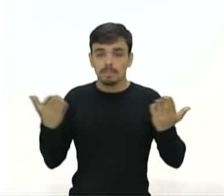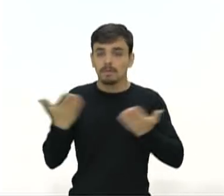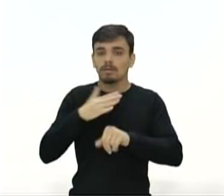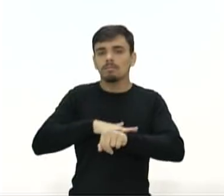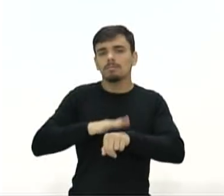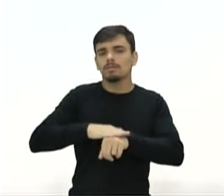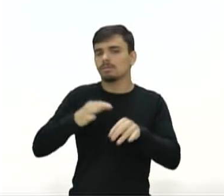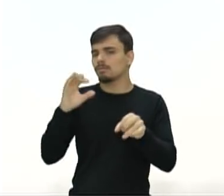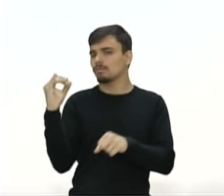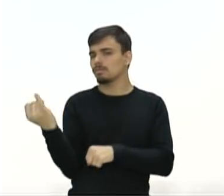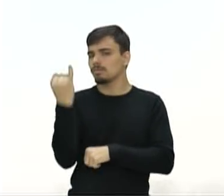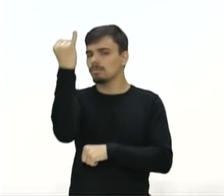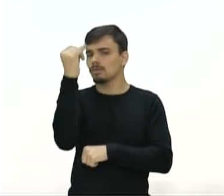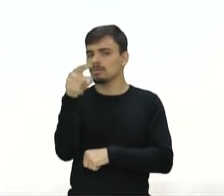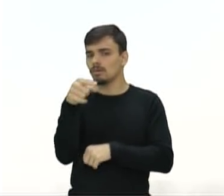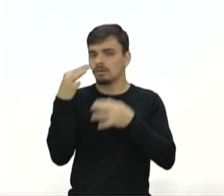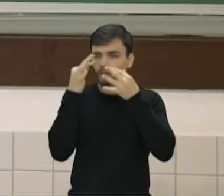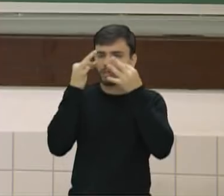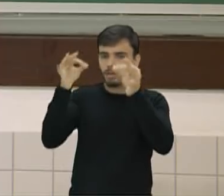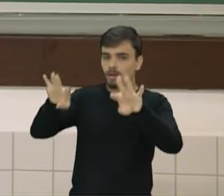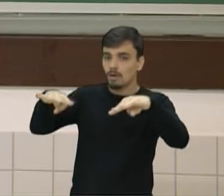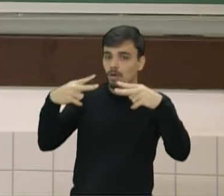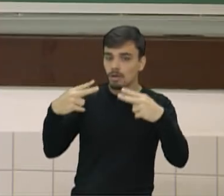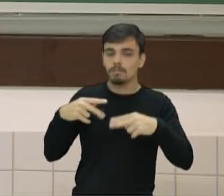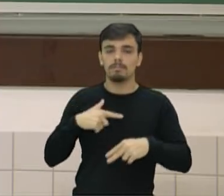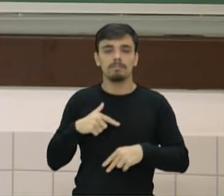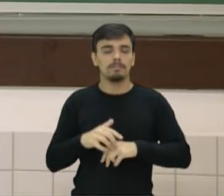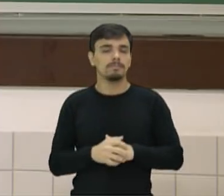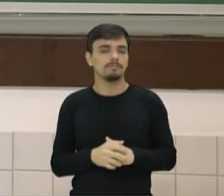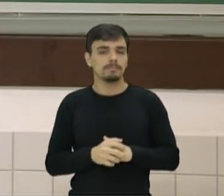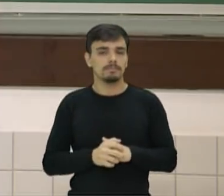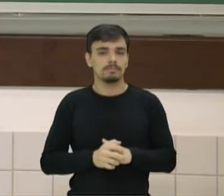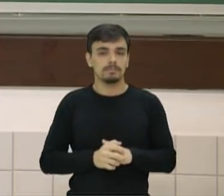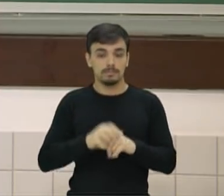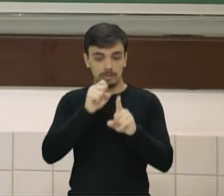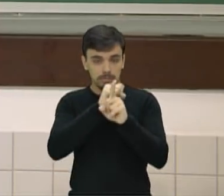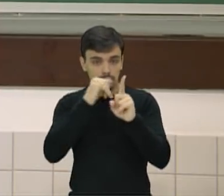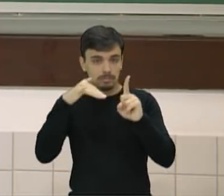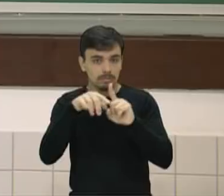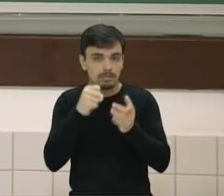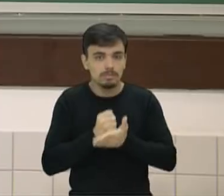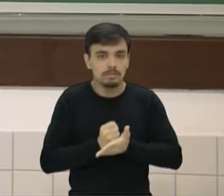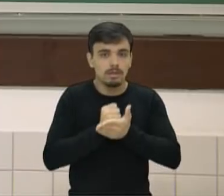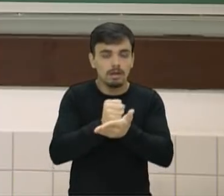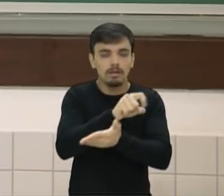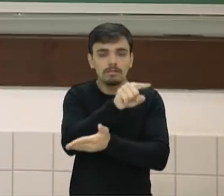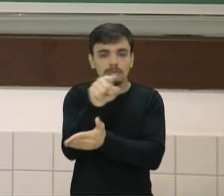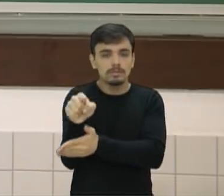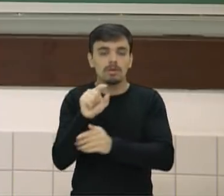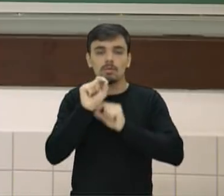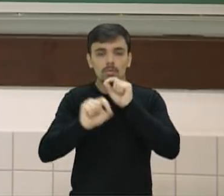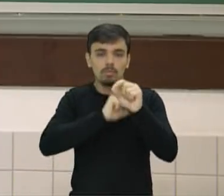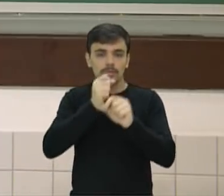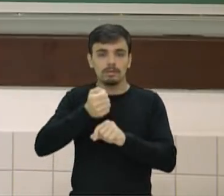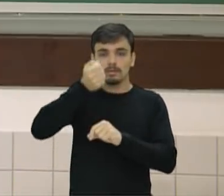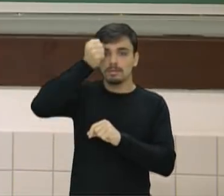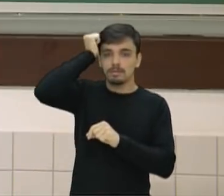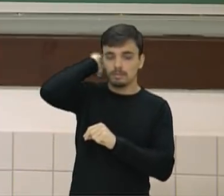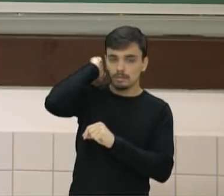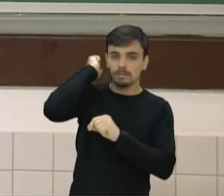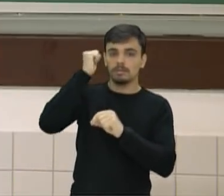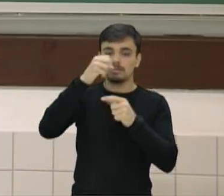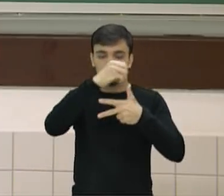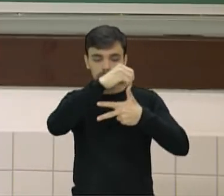momento muito importante, presta atenção, olha para mim. Sociologia vai te ajudar também em vestibulares, em Enem,